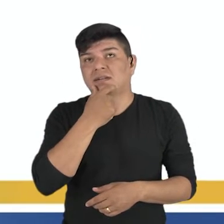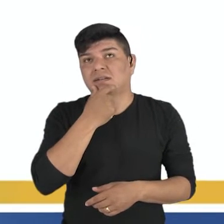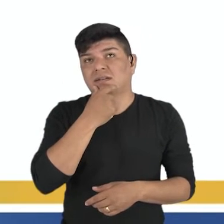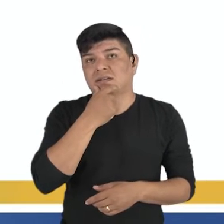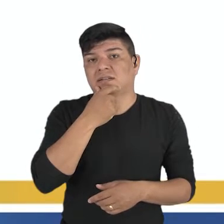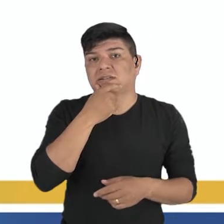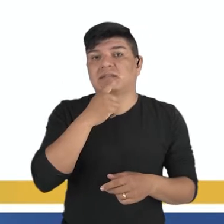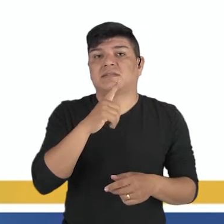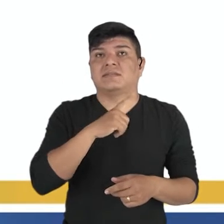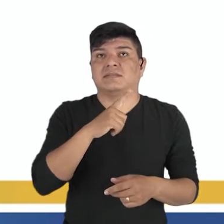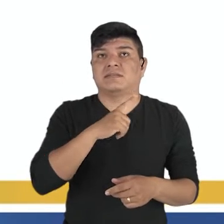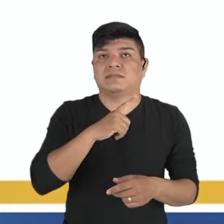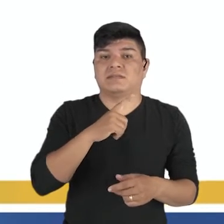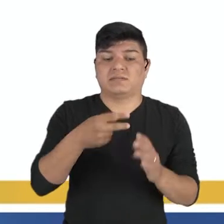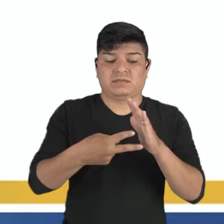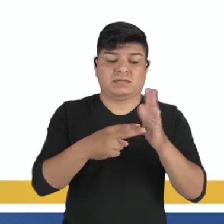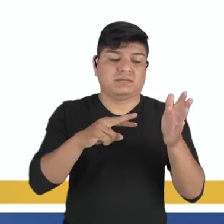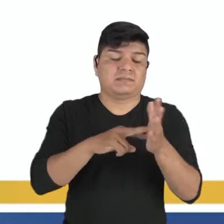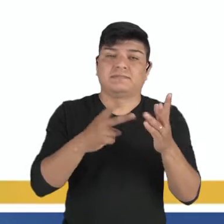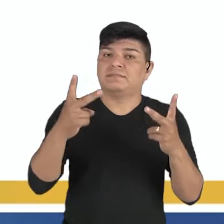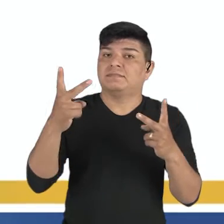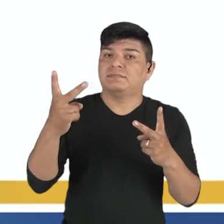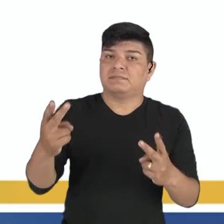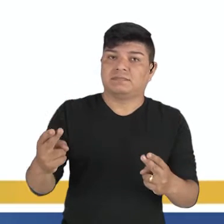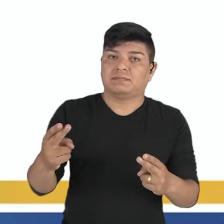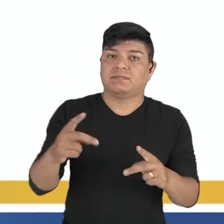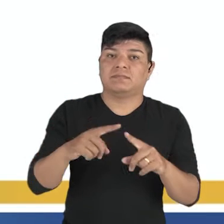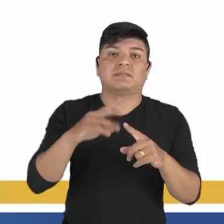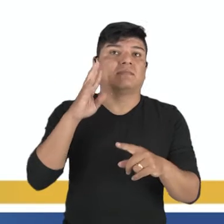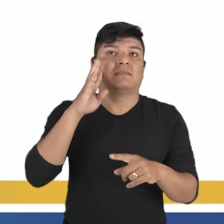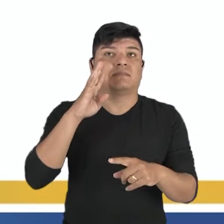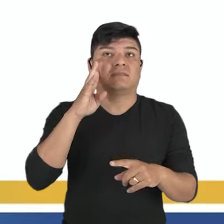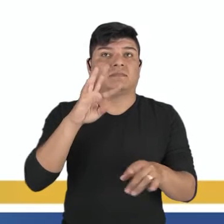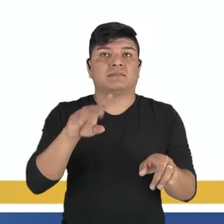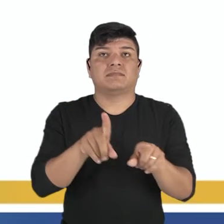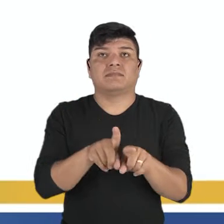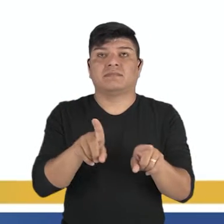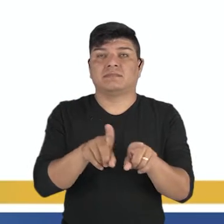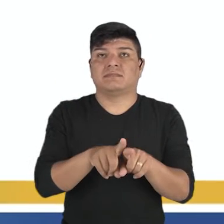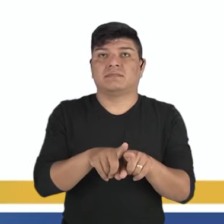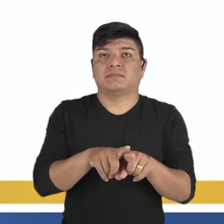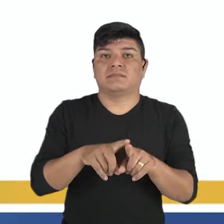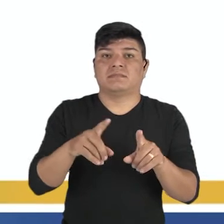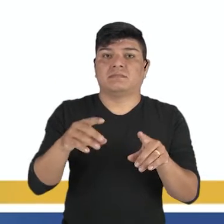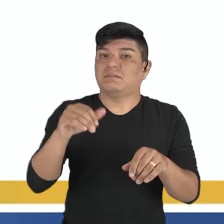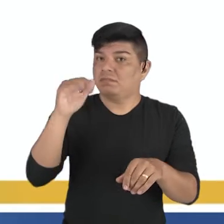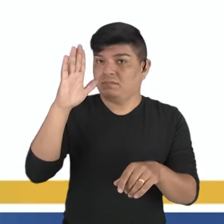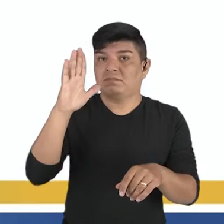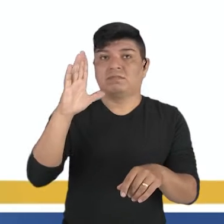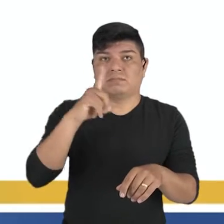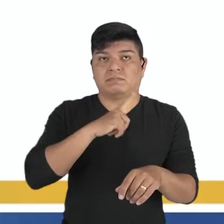e possuem o mesmo significado. E o legal é que elas são a maioria.